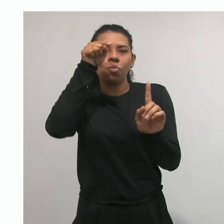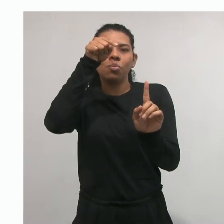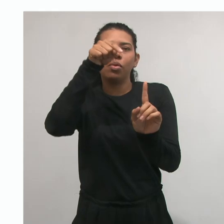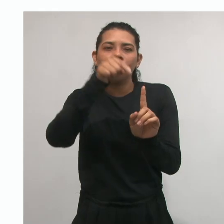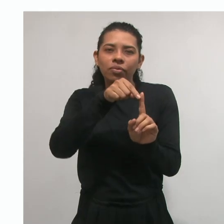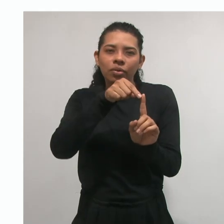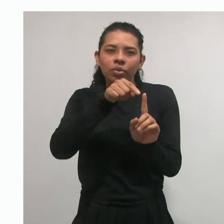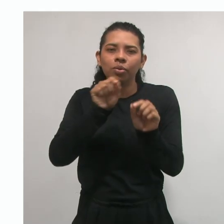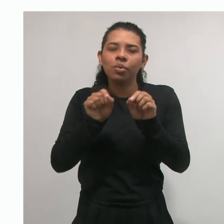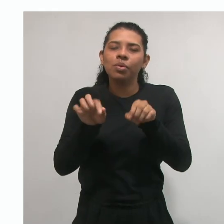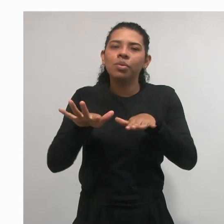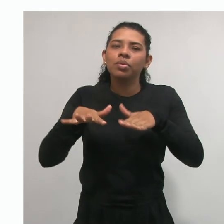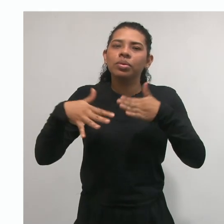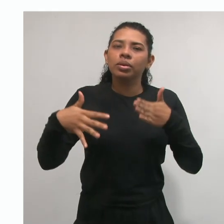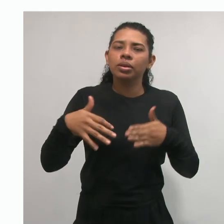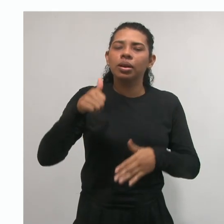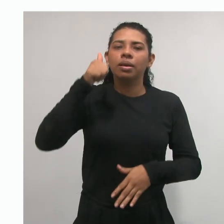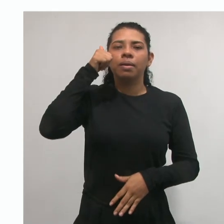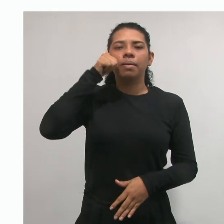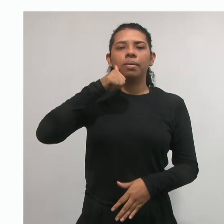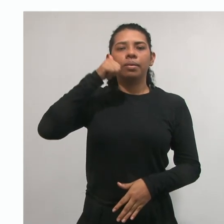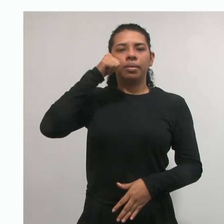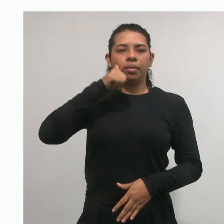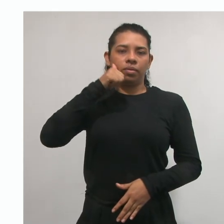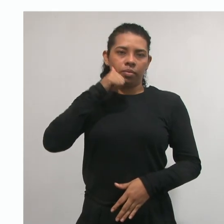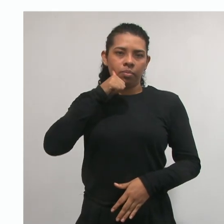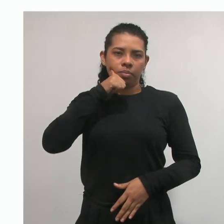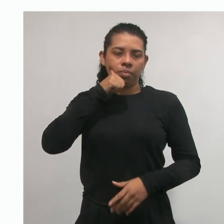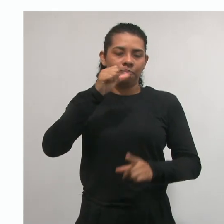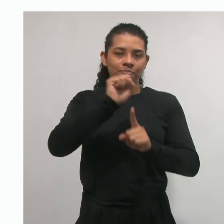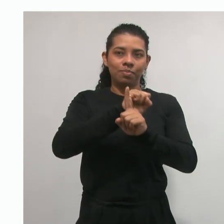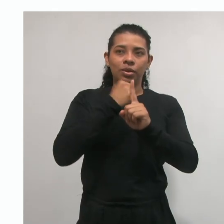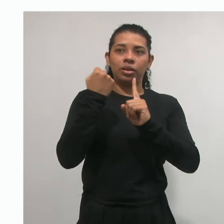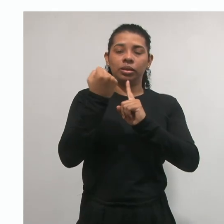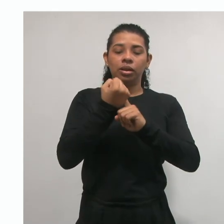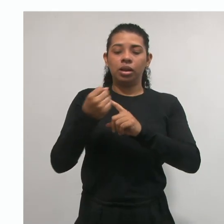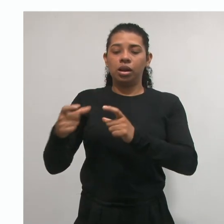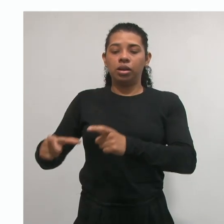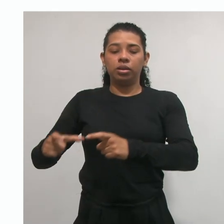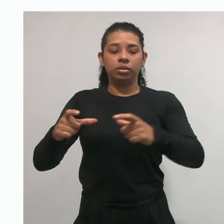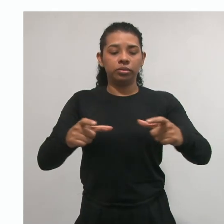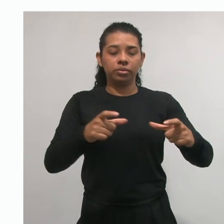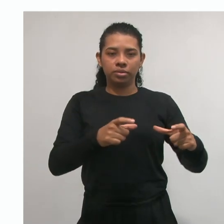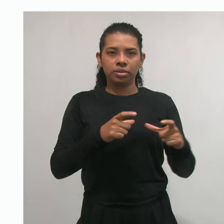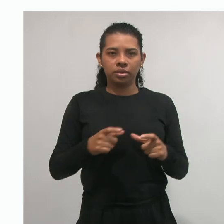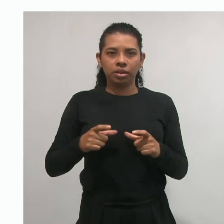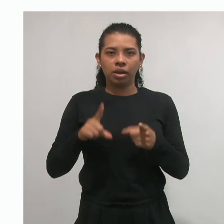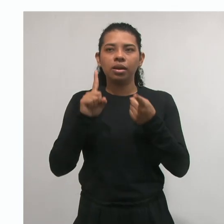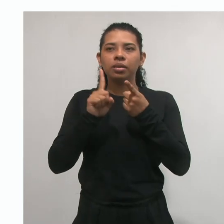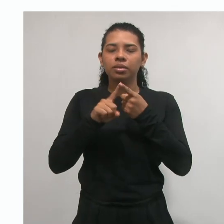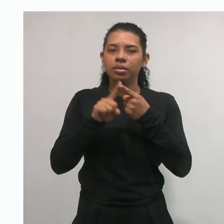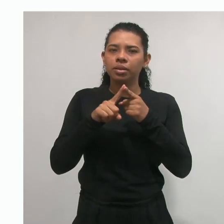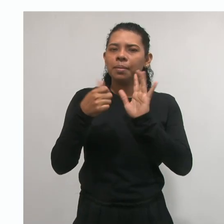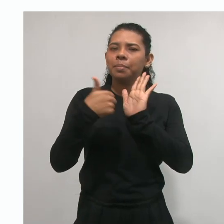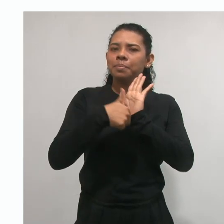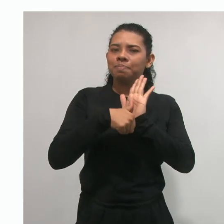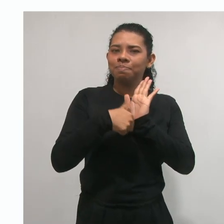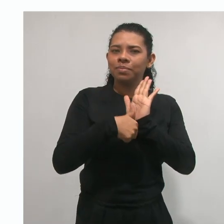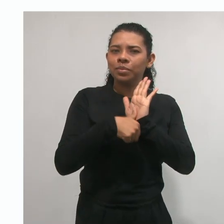determina o comportamento feminino, o espaço feminino na sociedade,